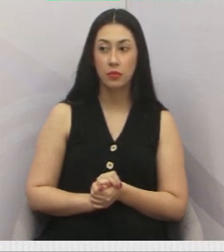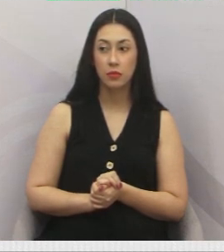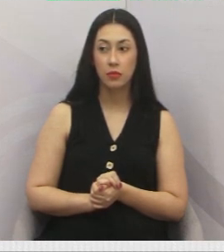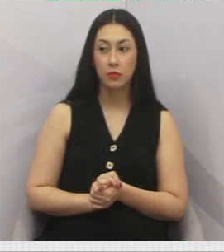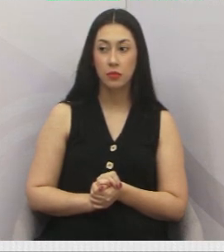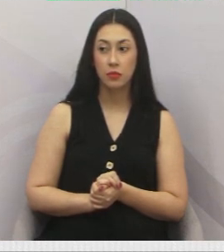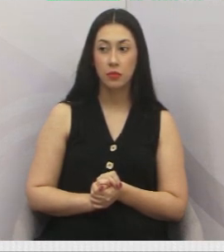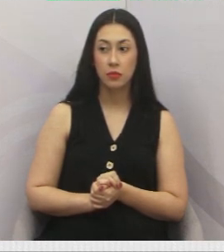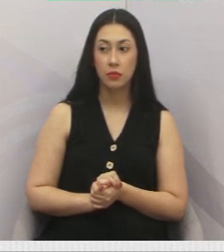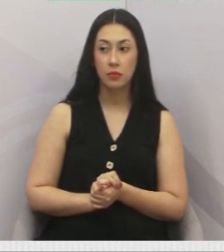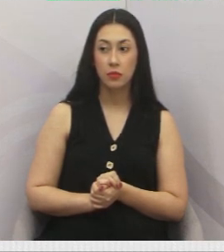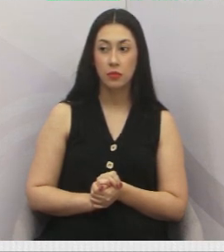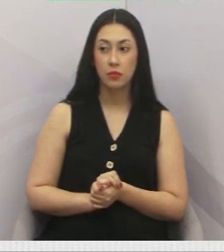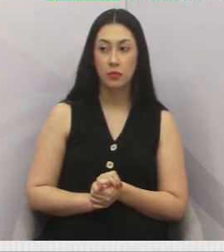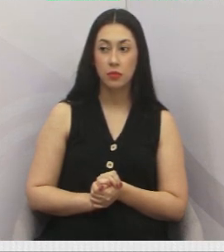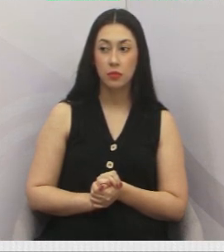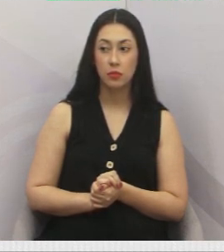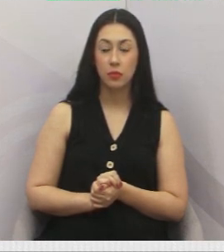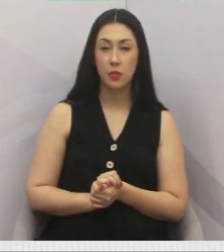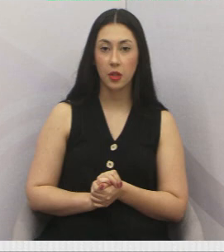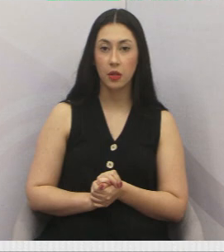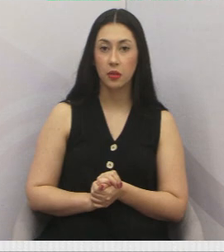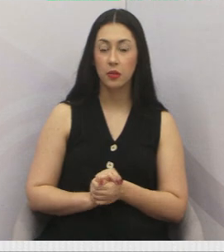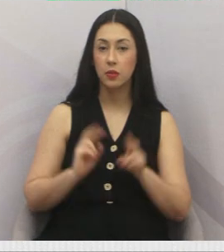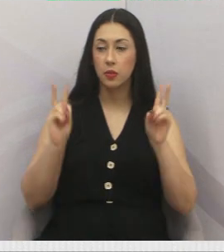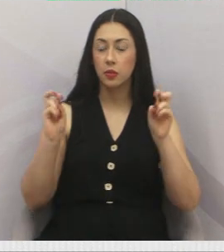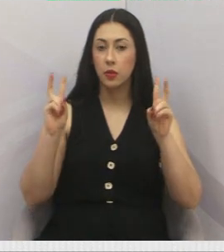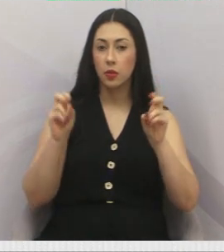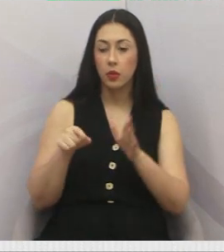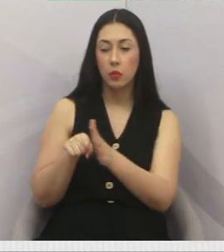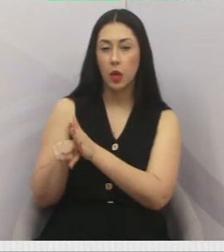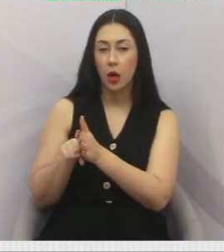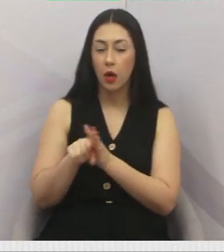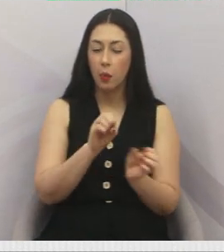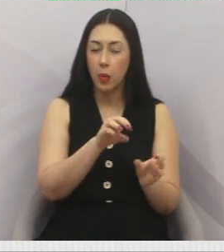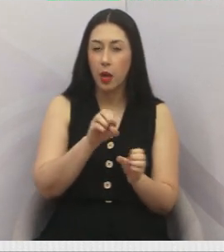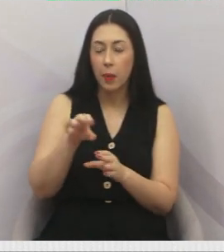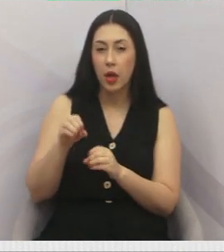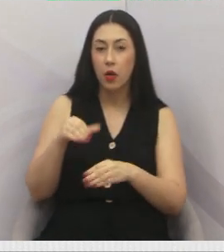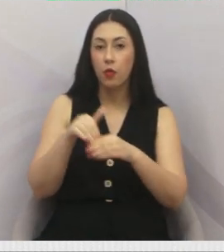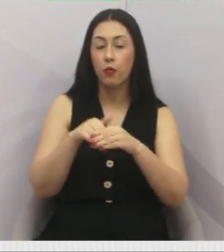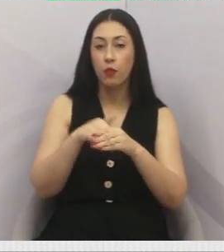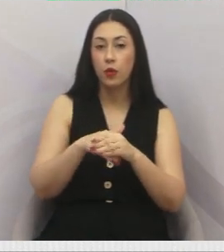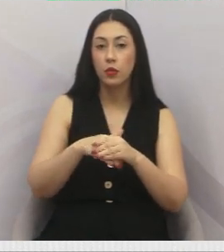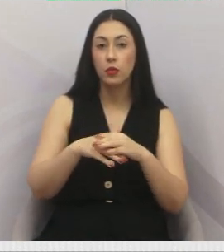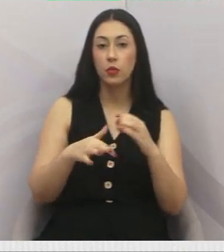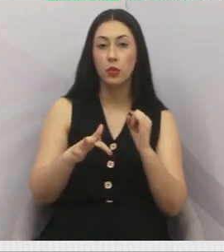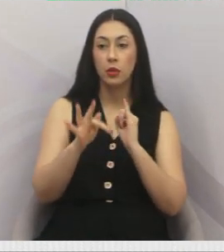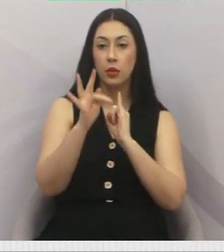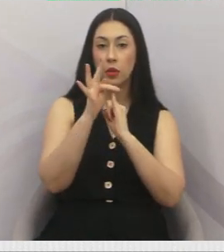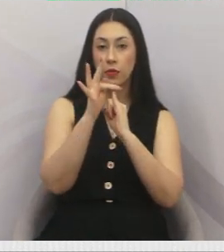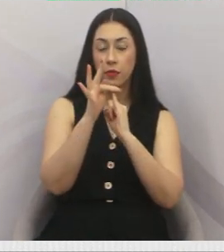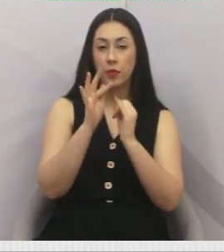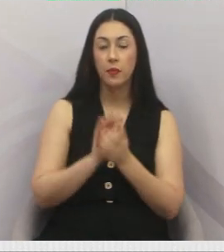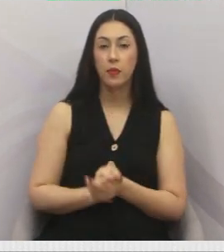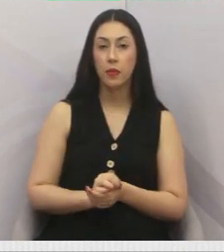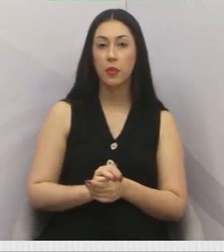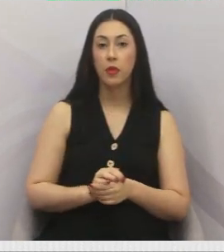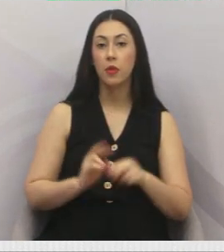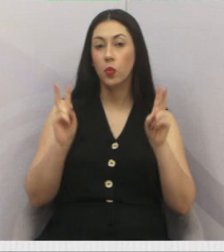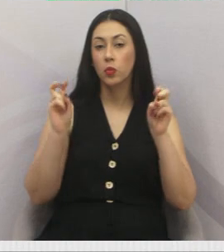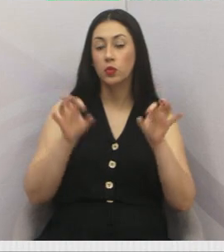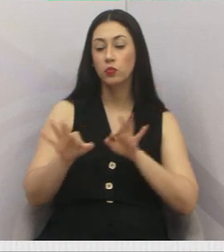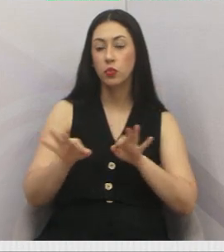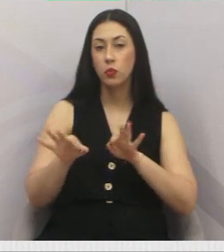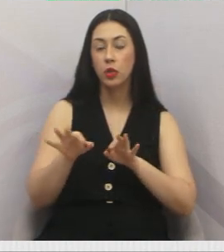a Convap. Segmento Entidades Acadêmicas e de Pesquisa. Um voto para o Instituto Federal. Segmento Organização da Sociedade